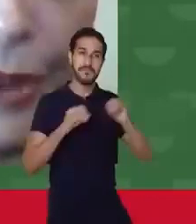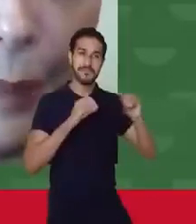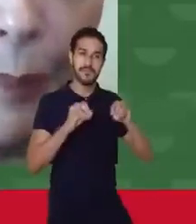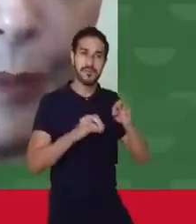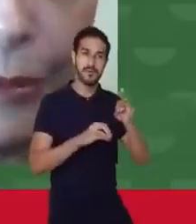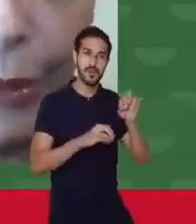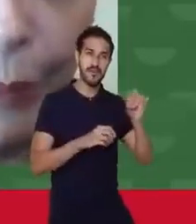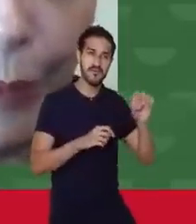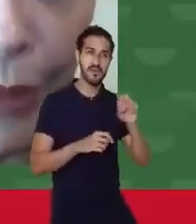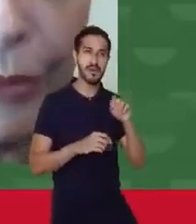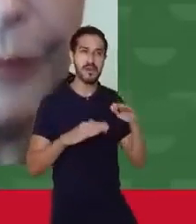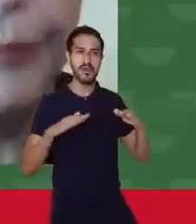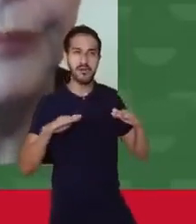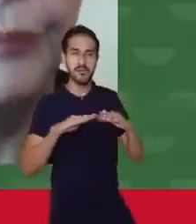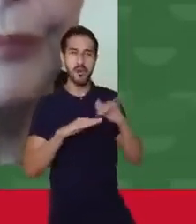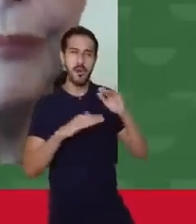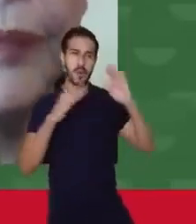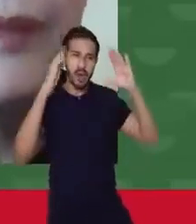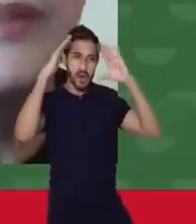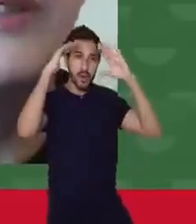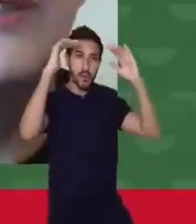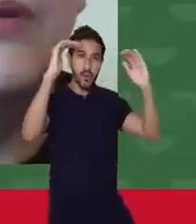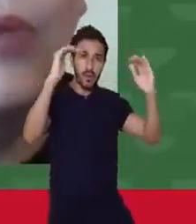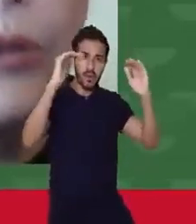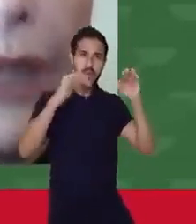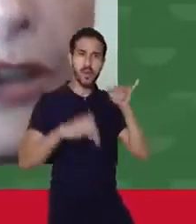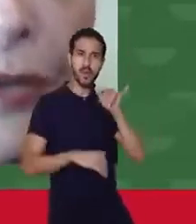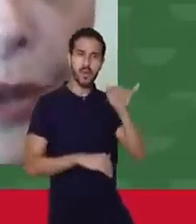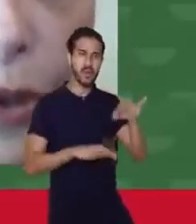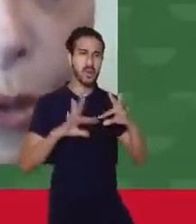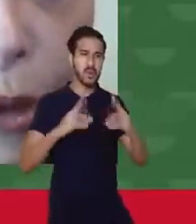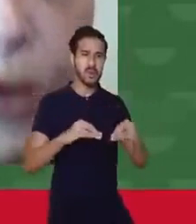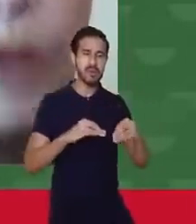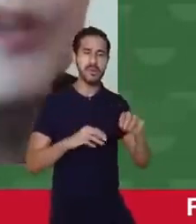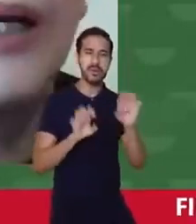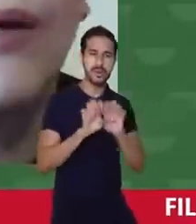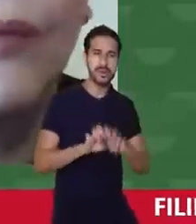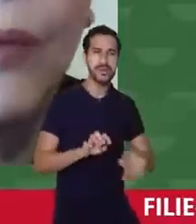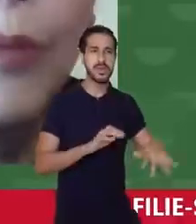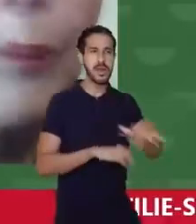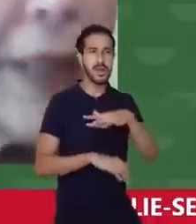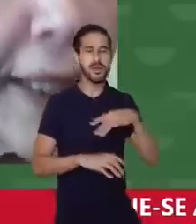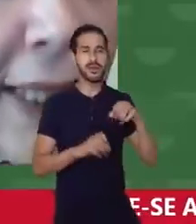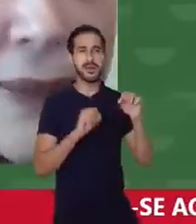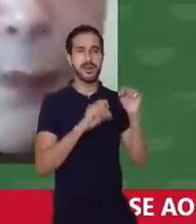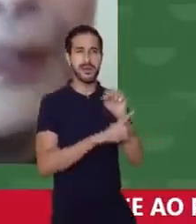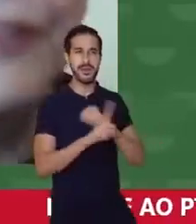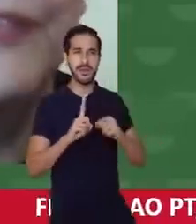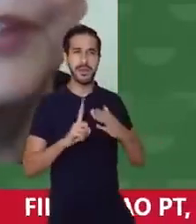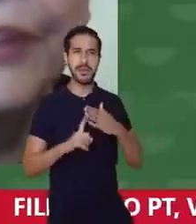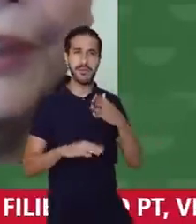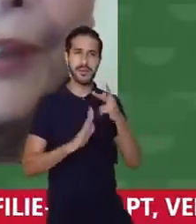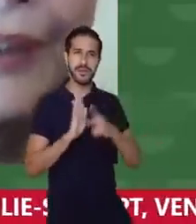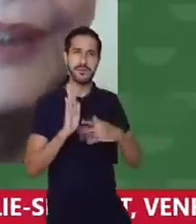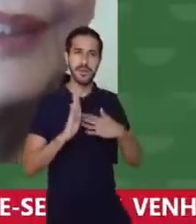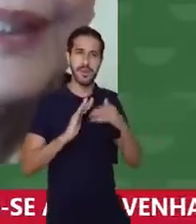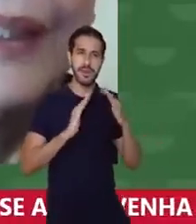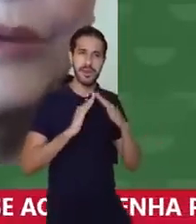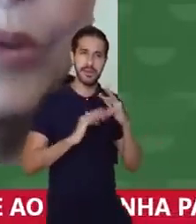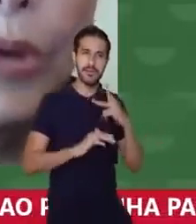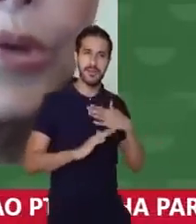transporte, rodovia, porto, aeroporto, quanto nas de infraestrutura social, como Minha Casa Minha